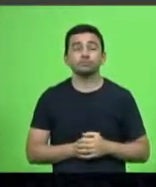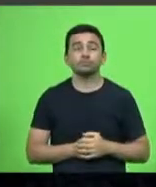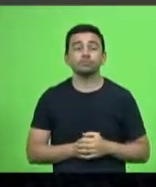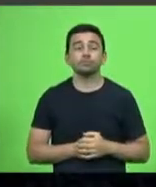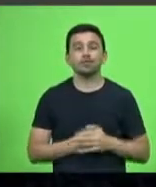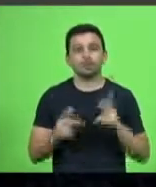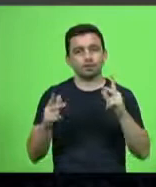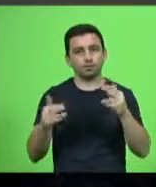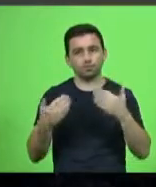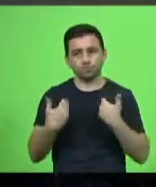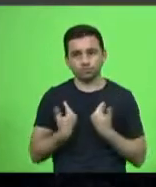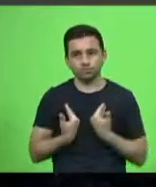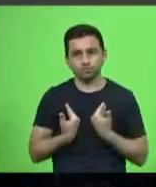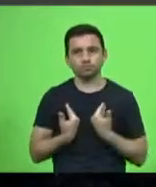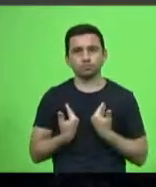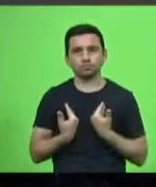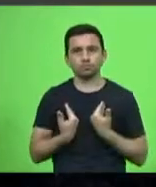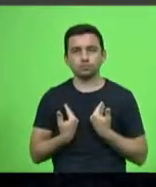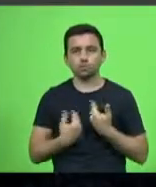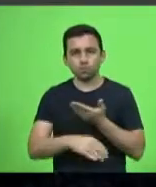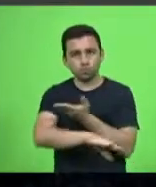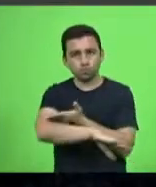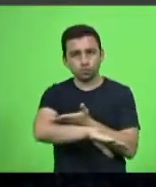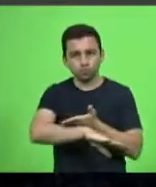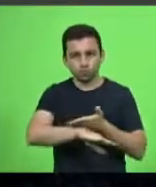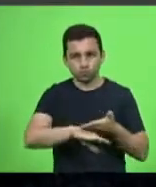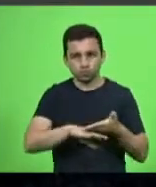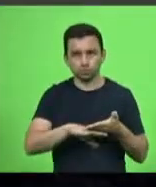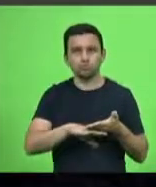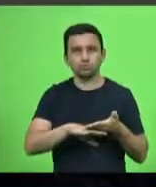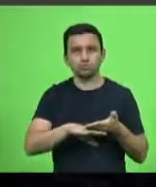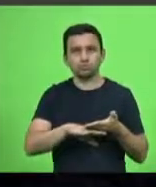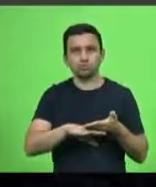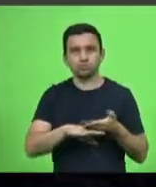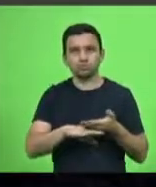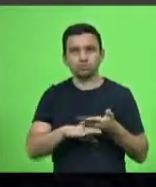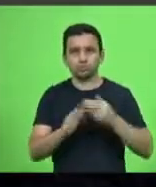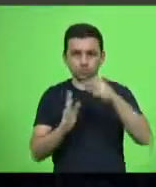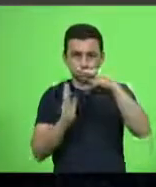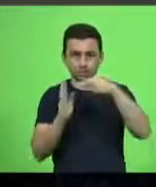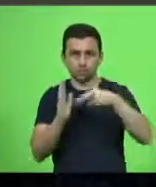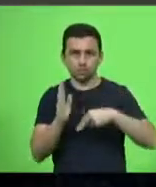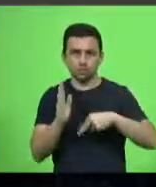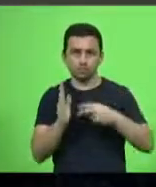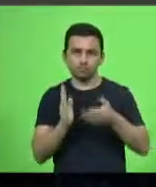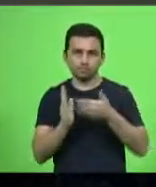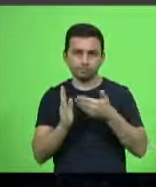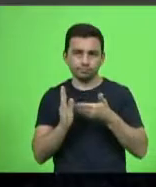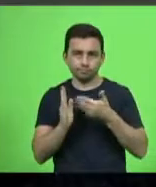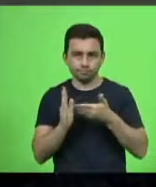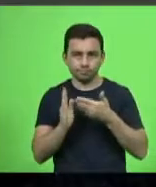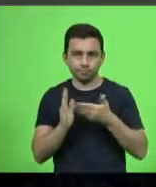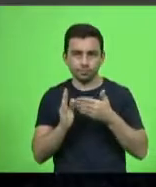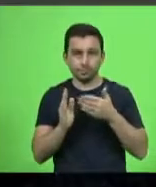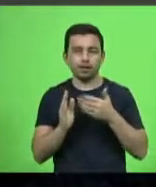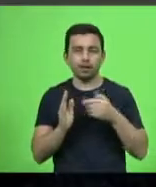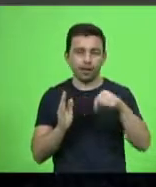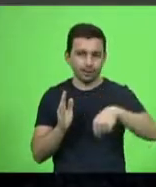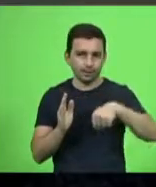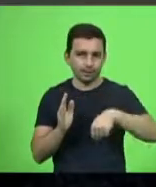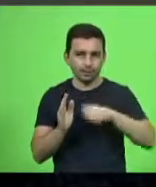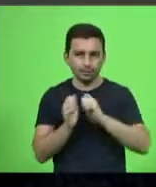eu, tem o hábito de ler na página da Alesc